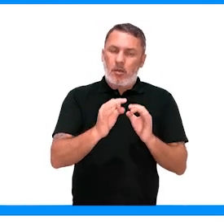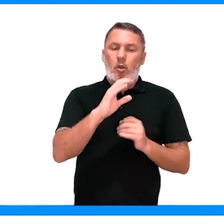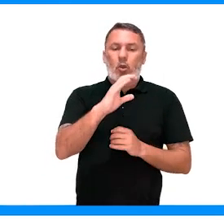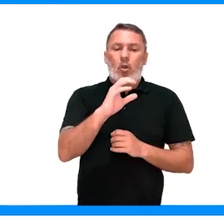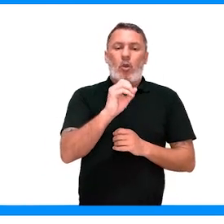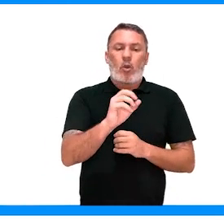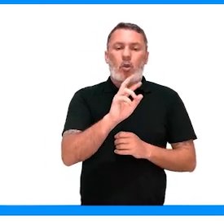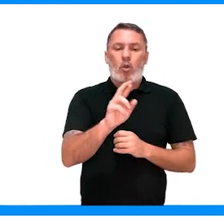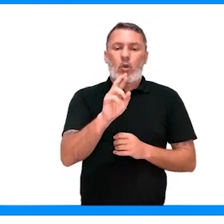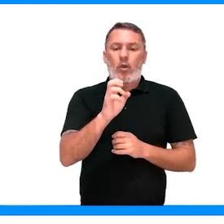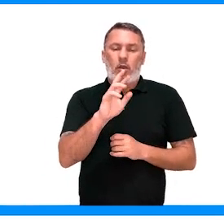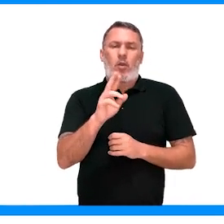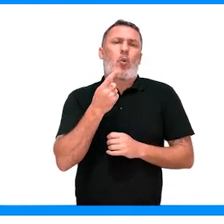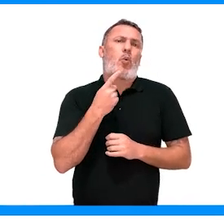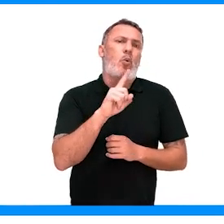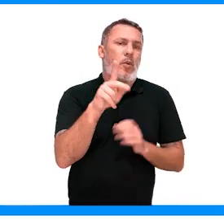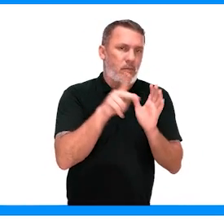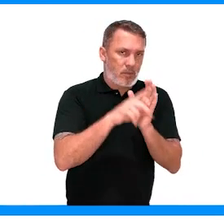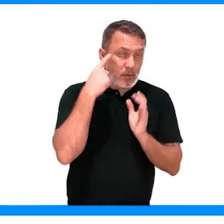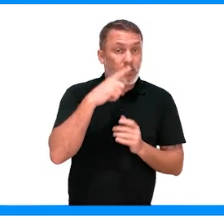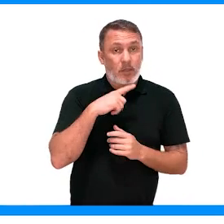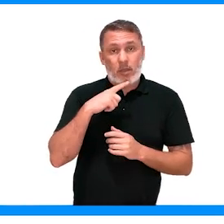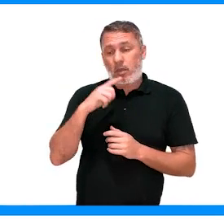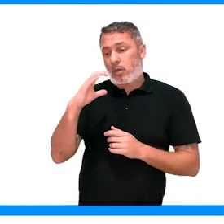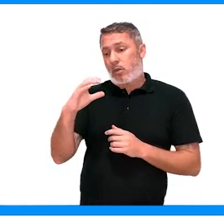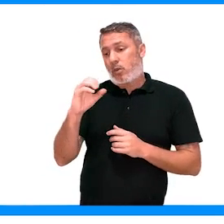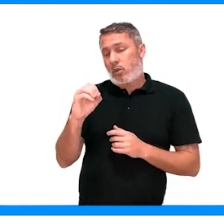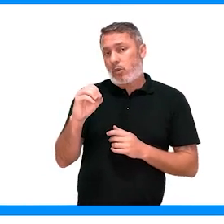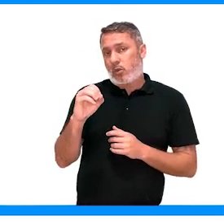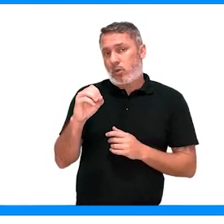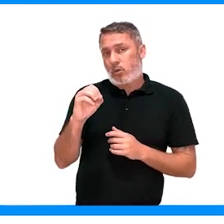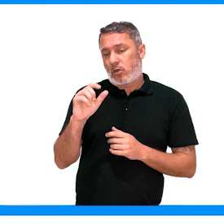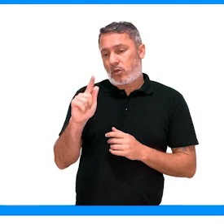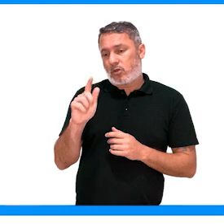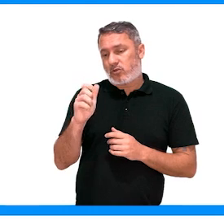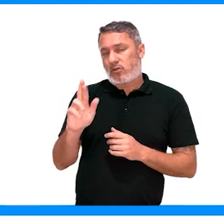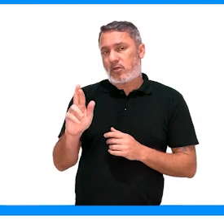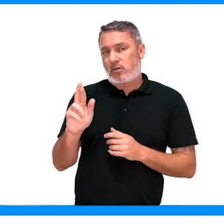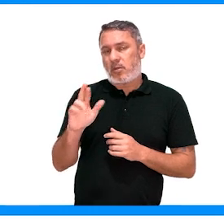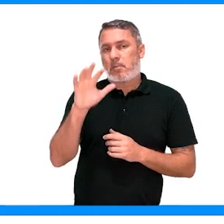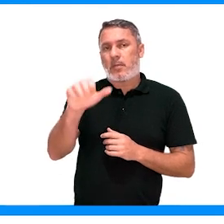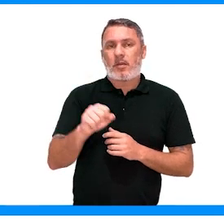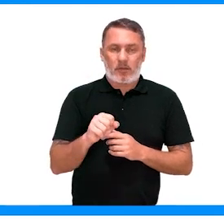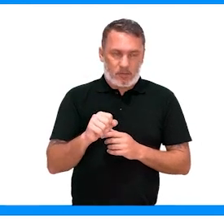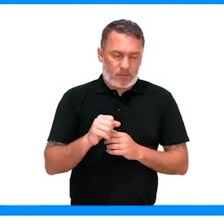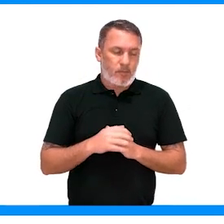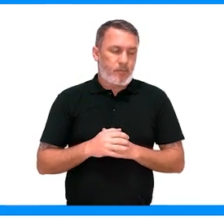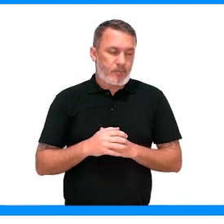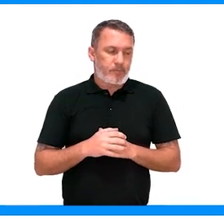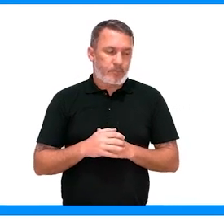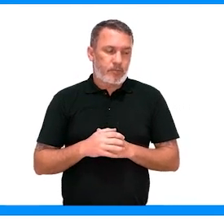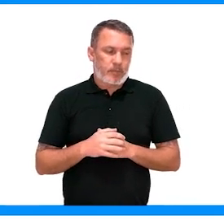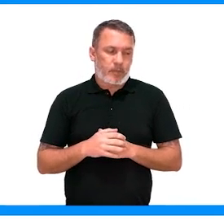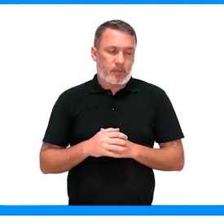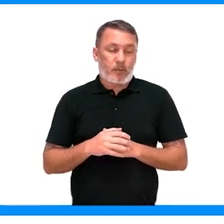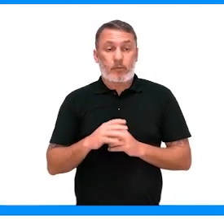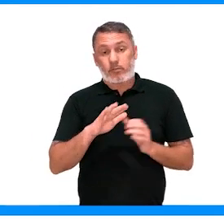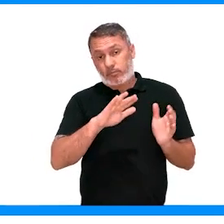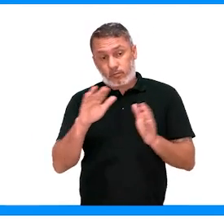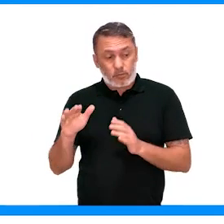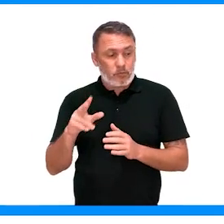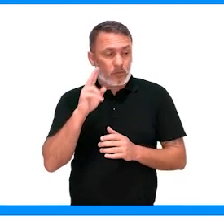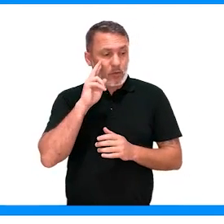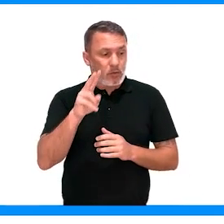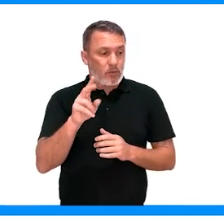mesmo, de correr uma distância. E o correr com o G é de pegar. Bien? É outro falso